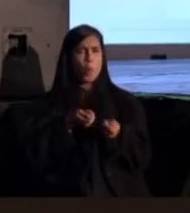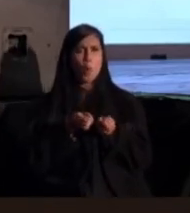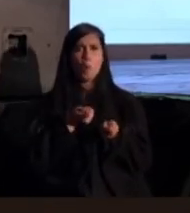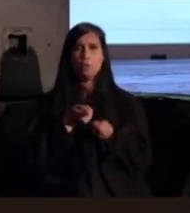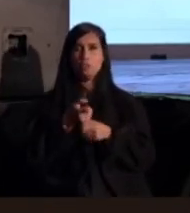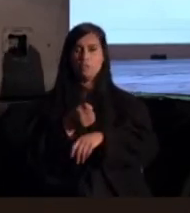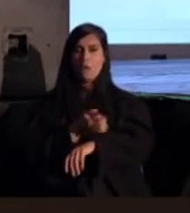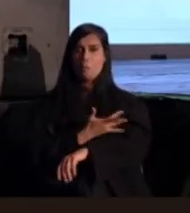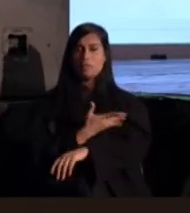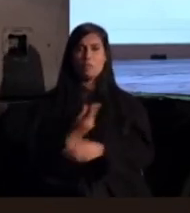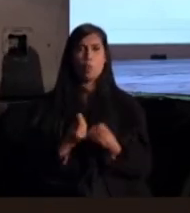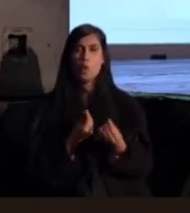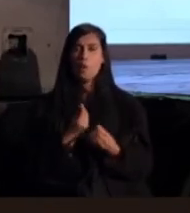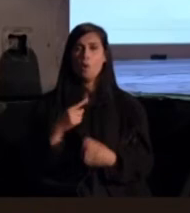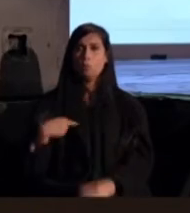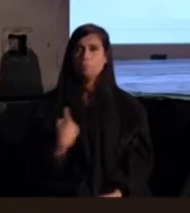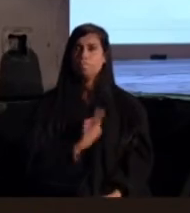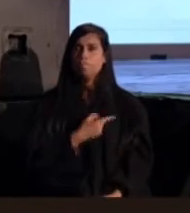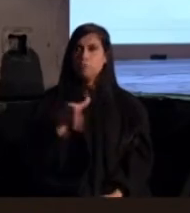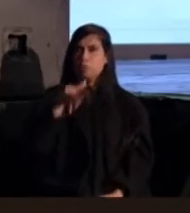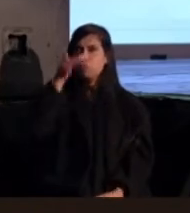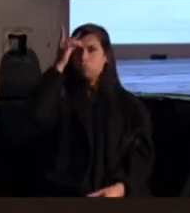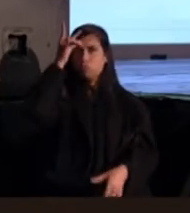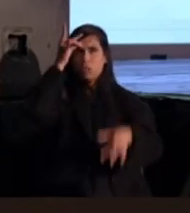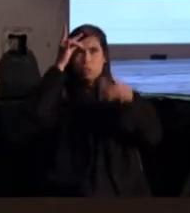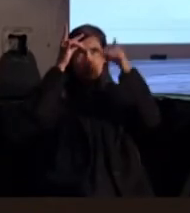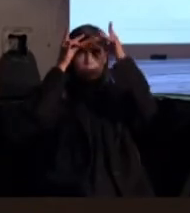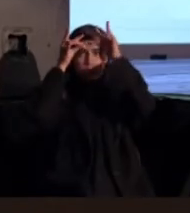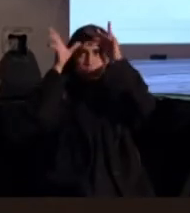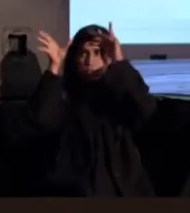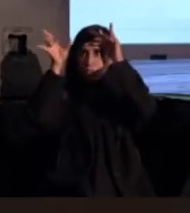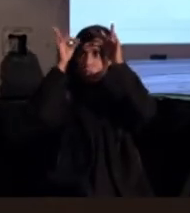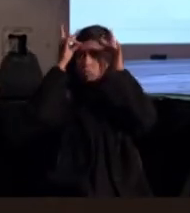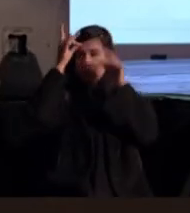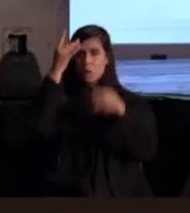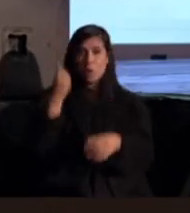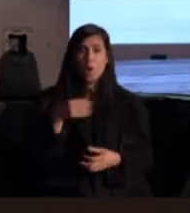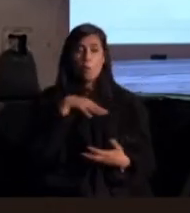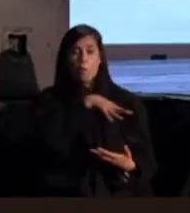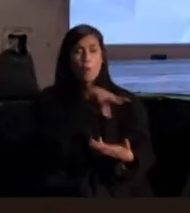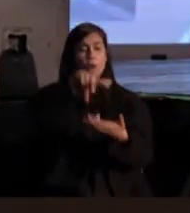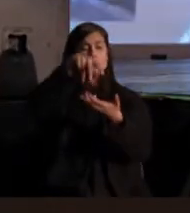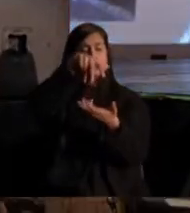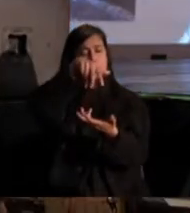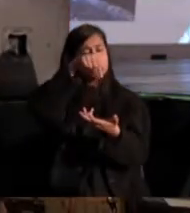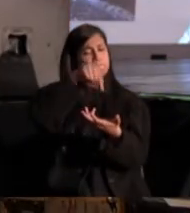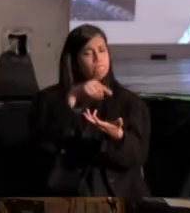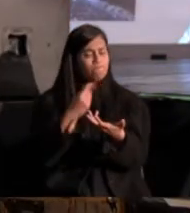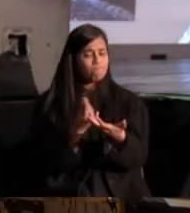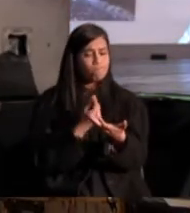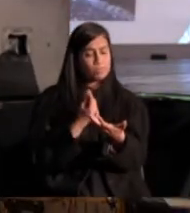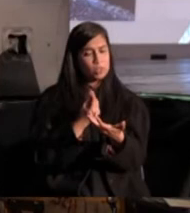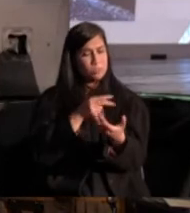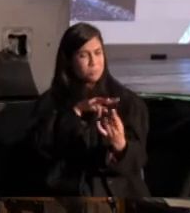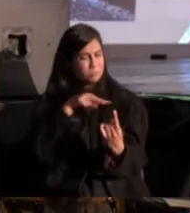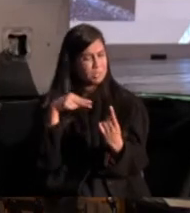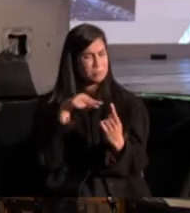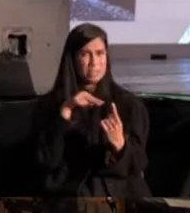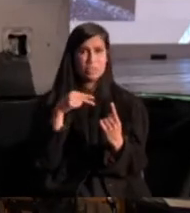nos alimentamos, né? Do que a gente vai digerir no mundo. E nessa